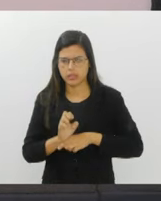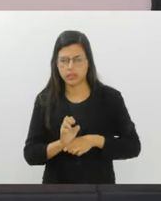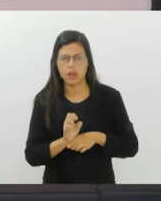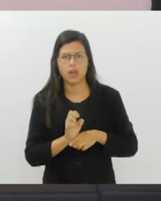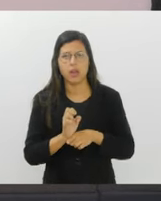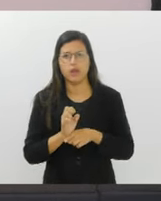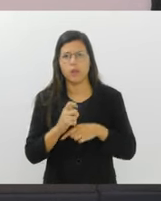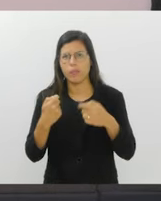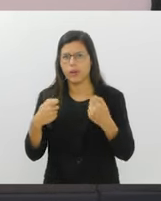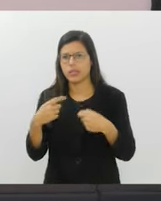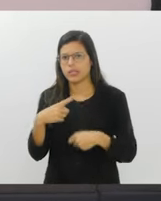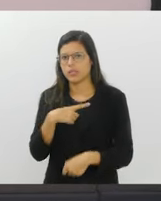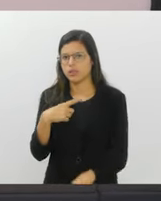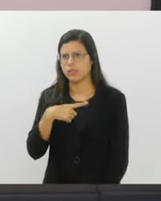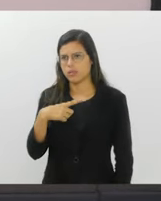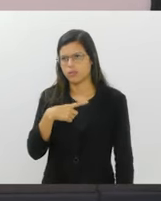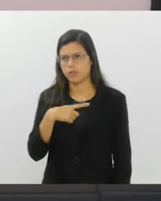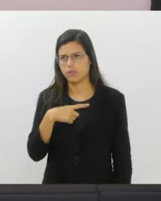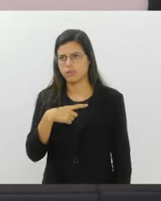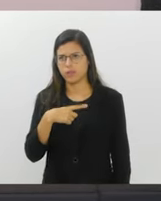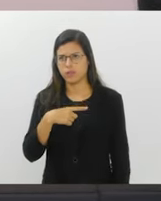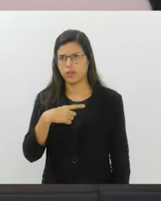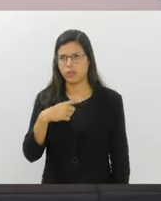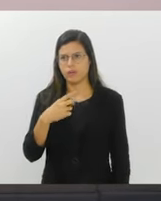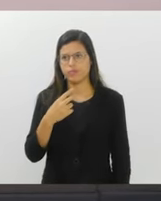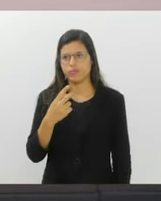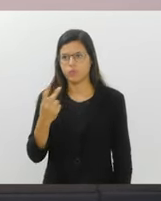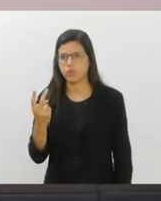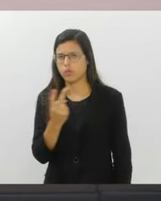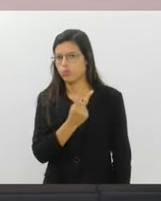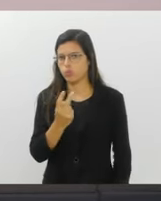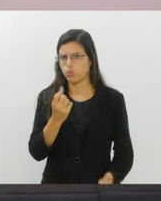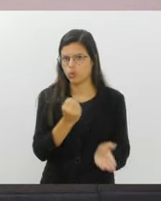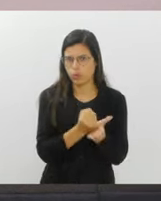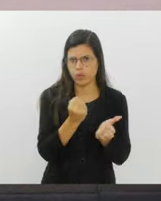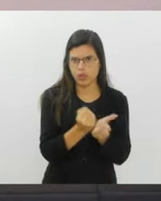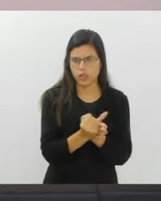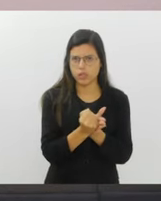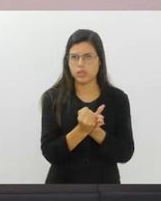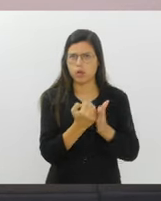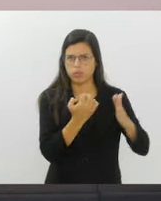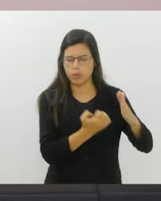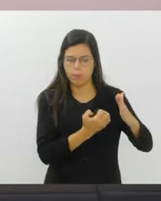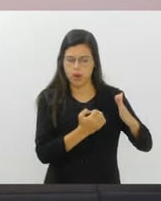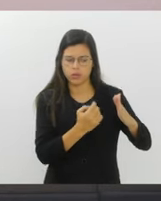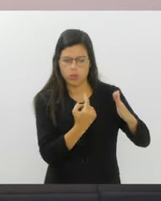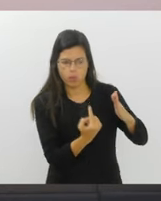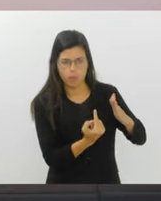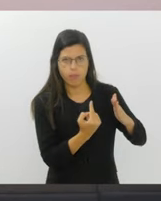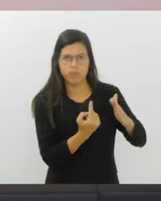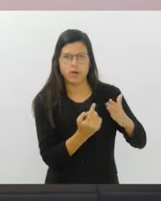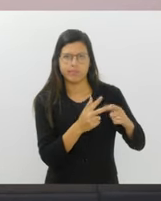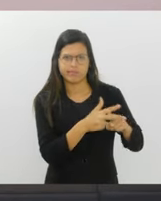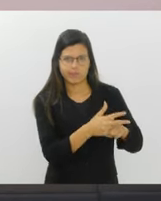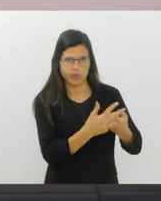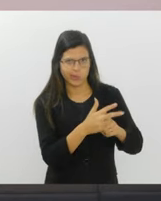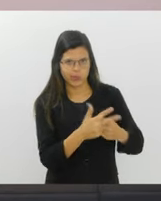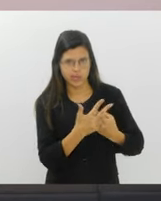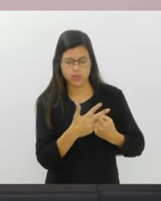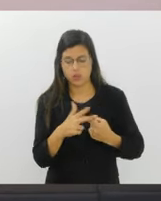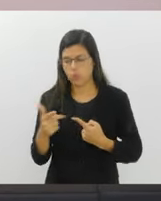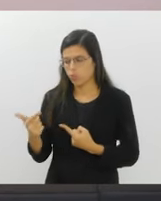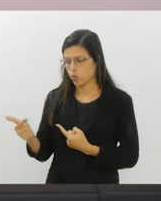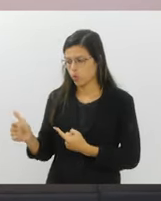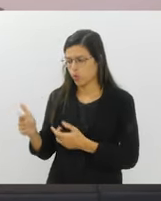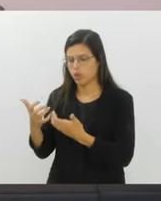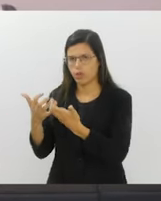ter duas contratações, uma para manutenção e outra para